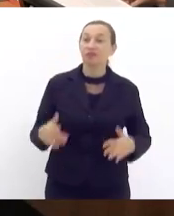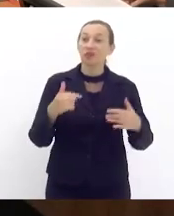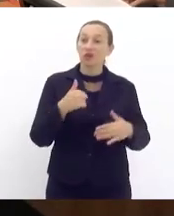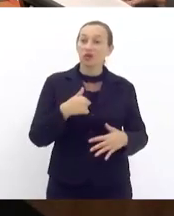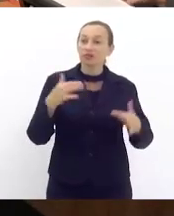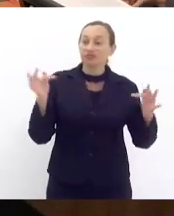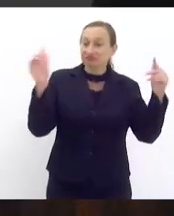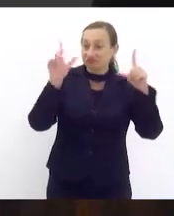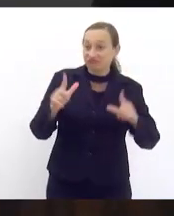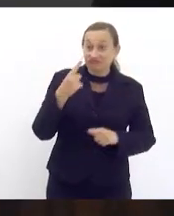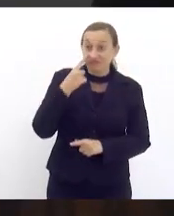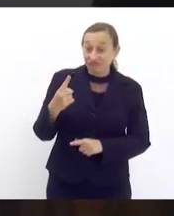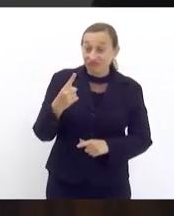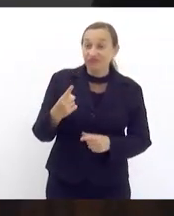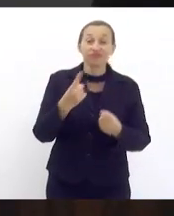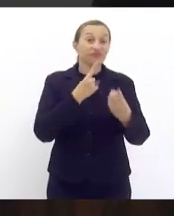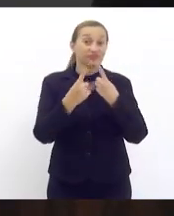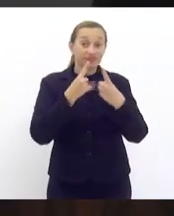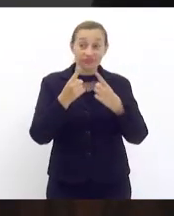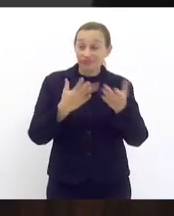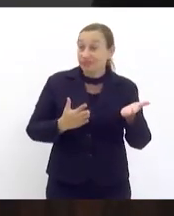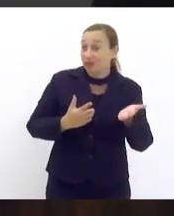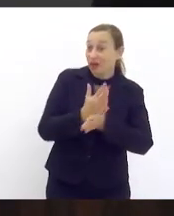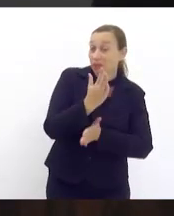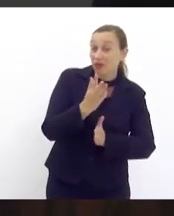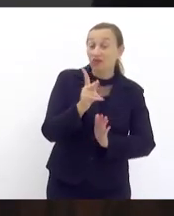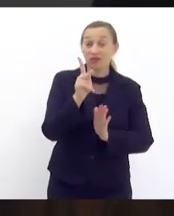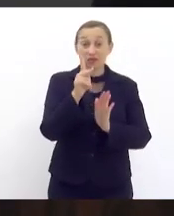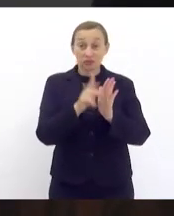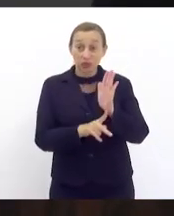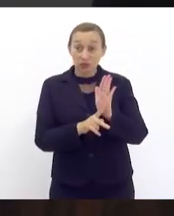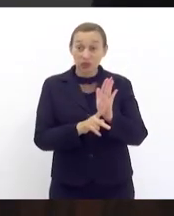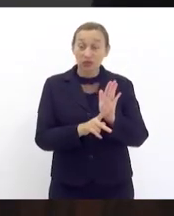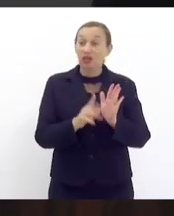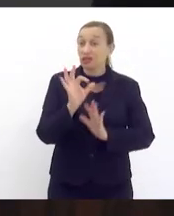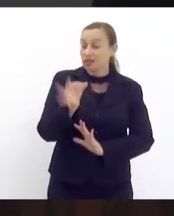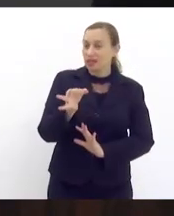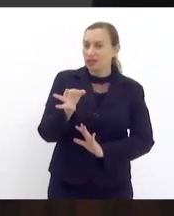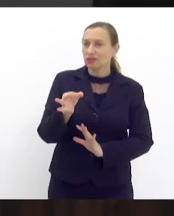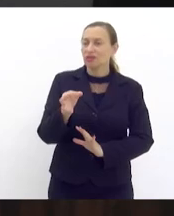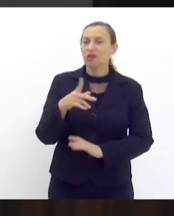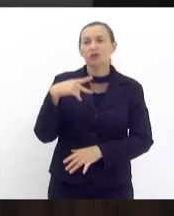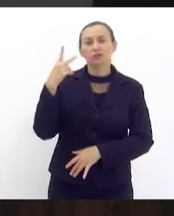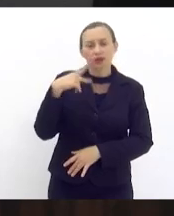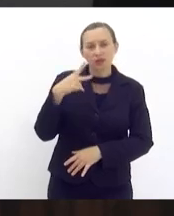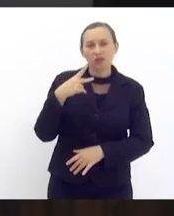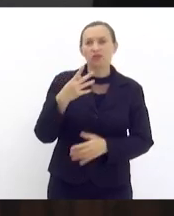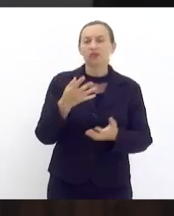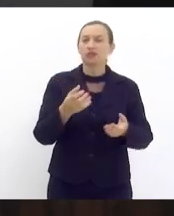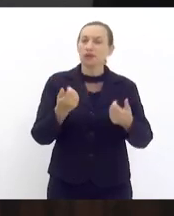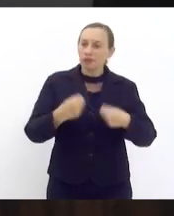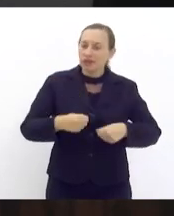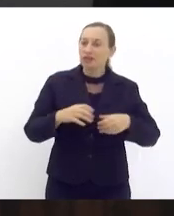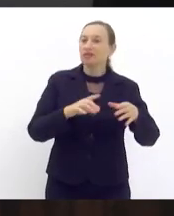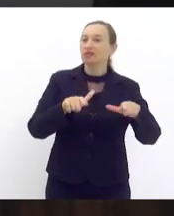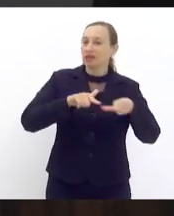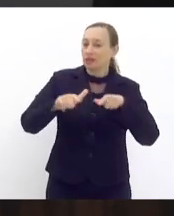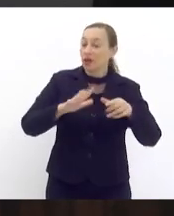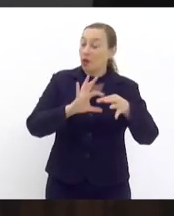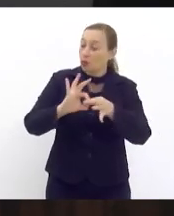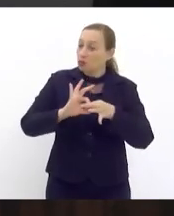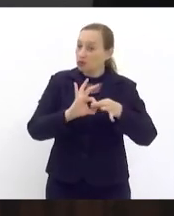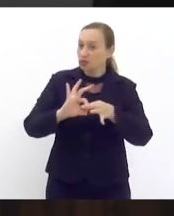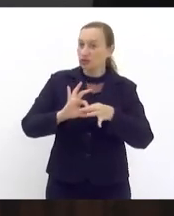feliz de ver vocês aqui debatendo aprovando os projetos certo é isso que o Parlamento tem que trabalhar unido né como